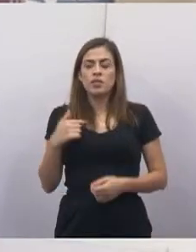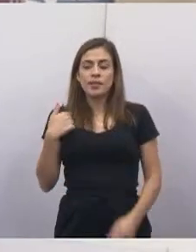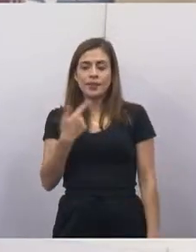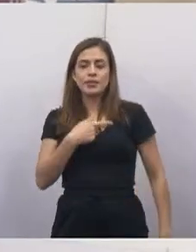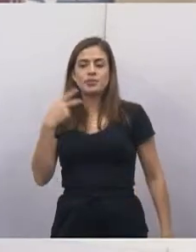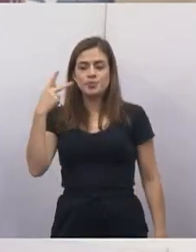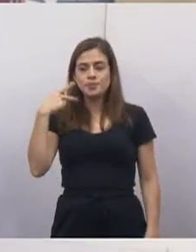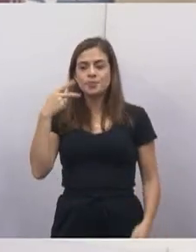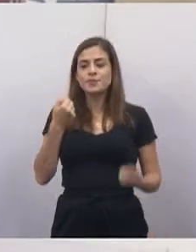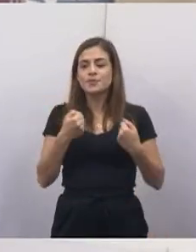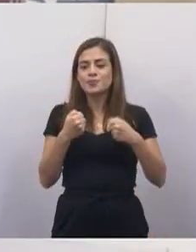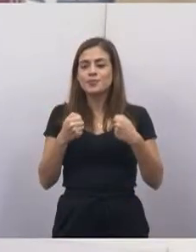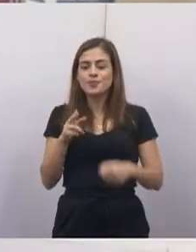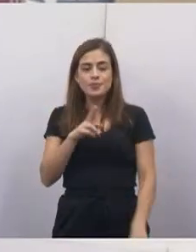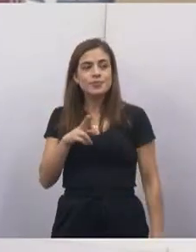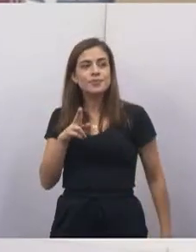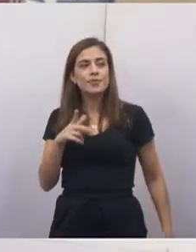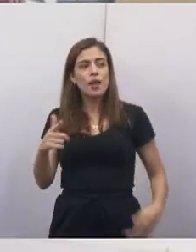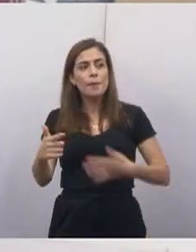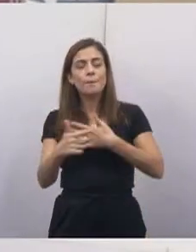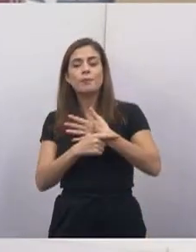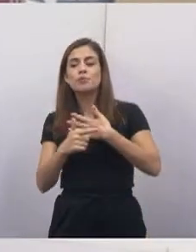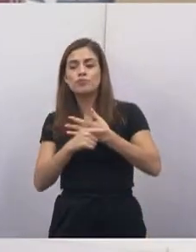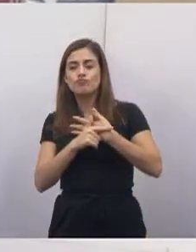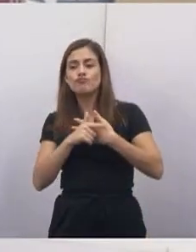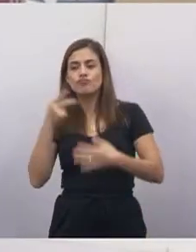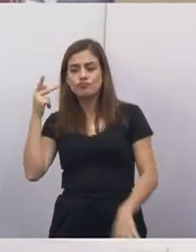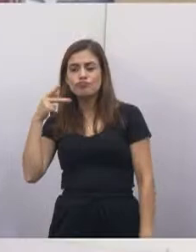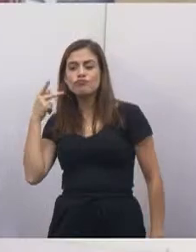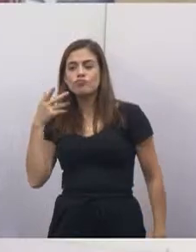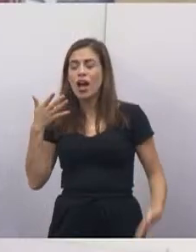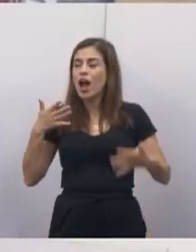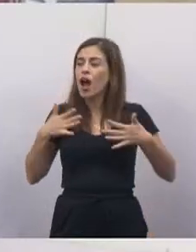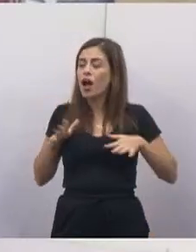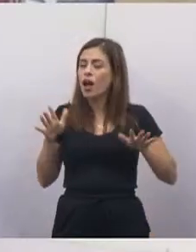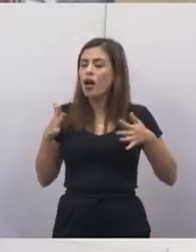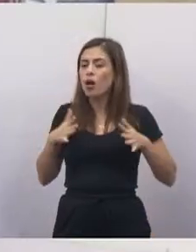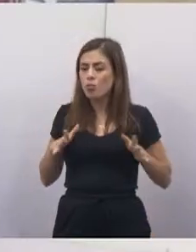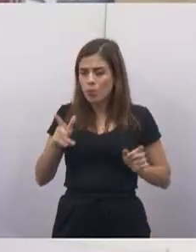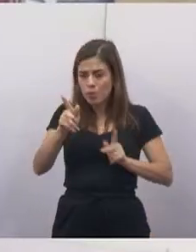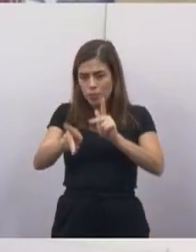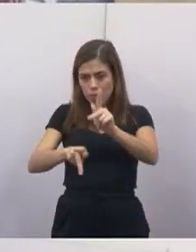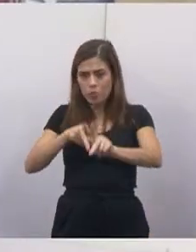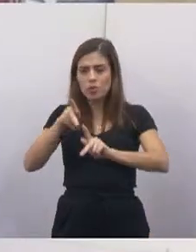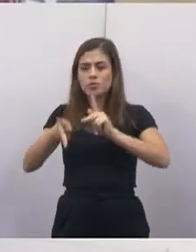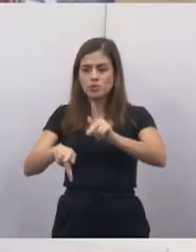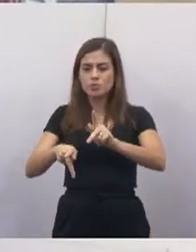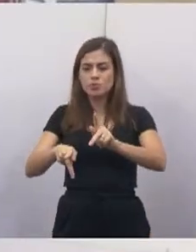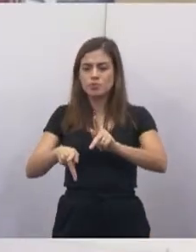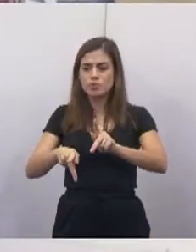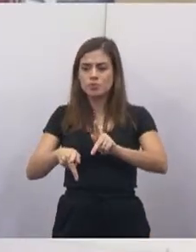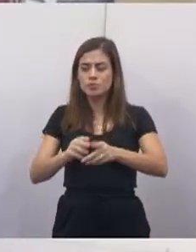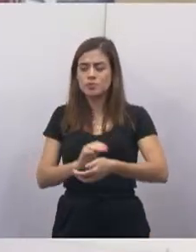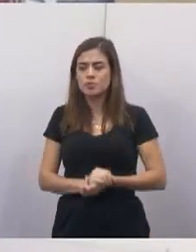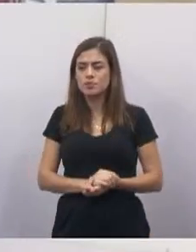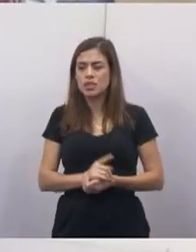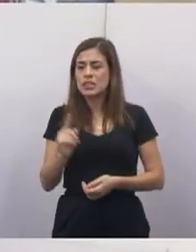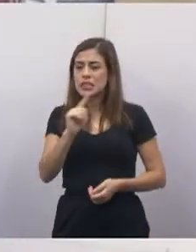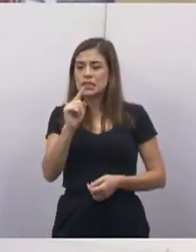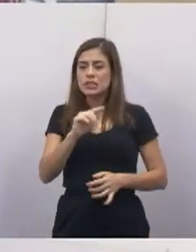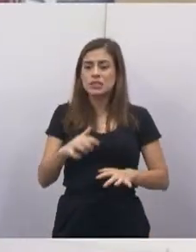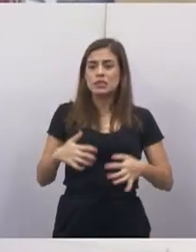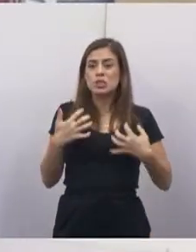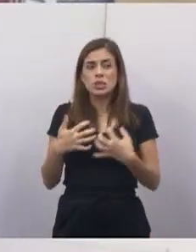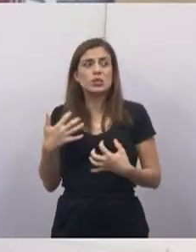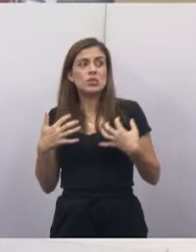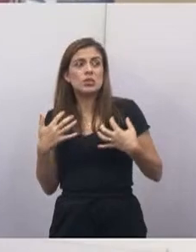vereador para tentar acalmar os ânimos da população, né? Ao invés de criar